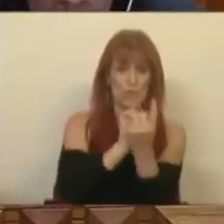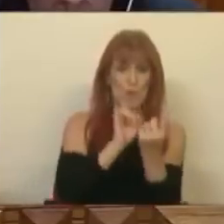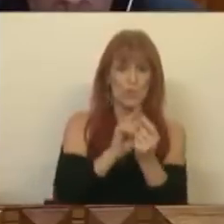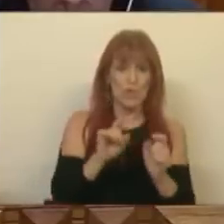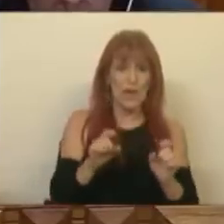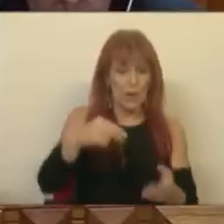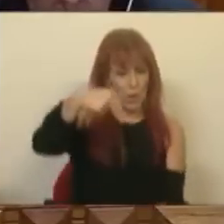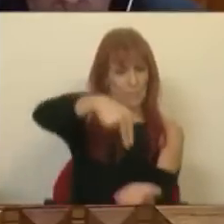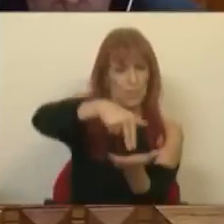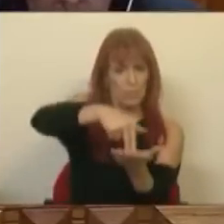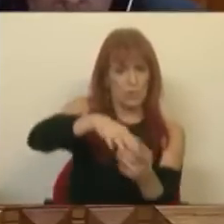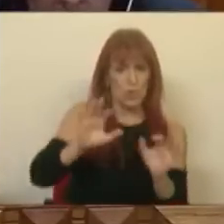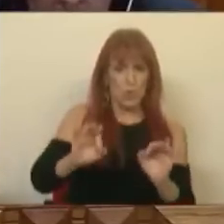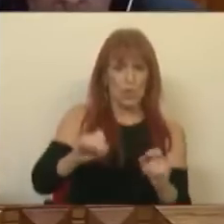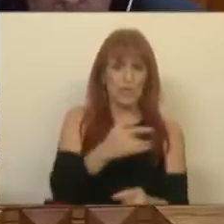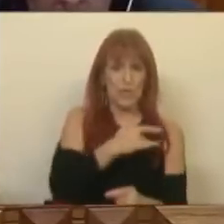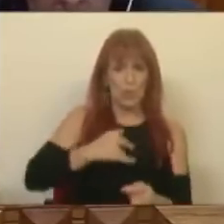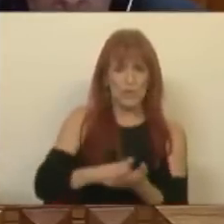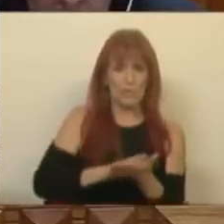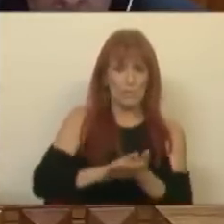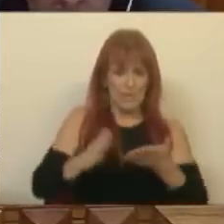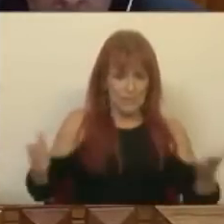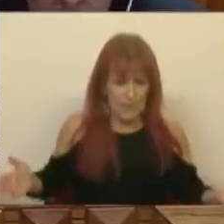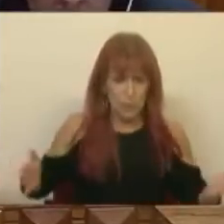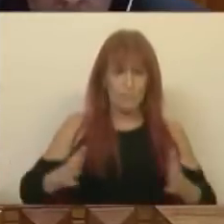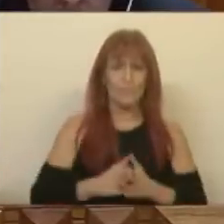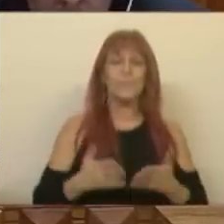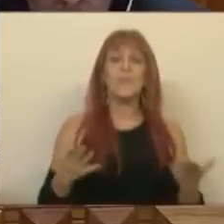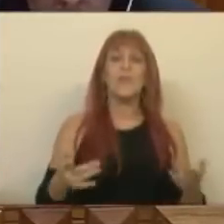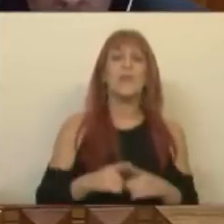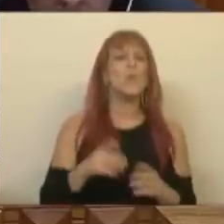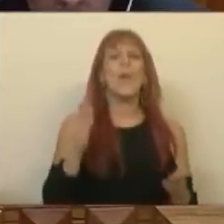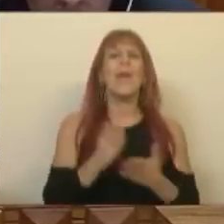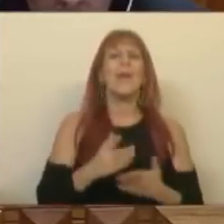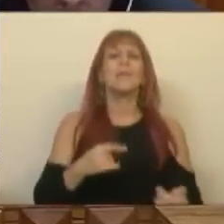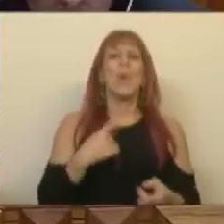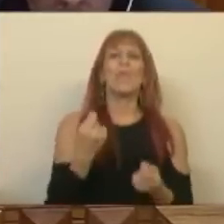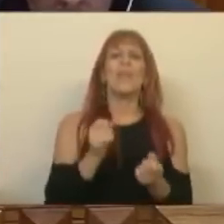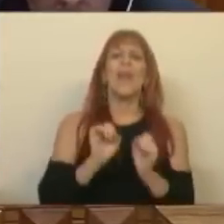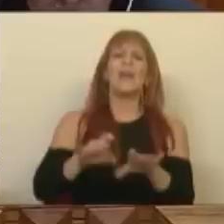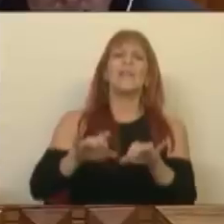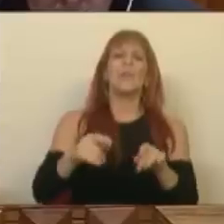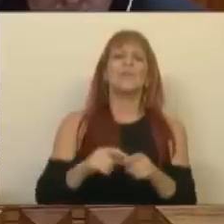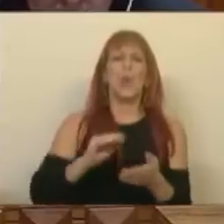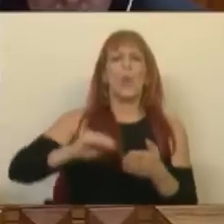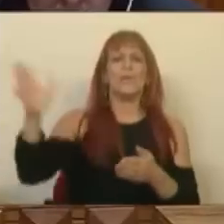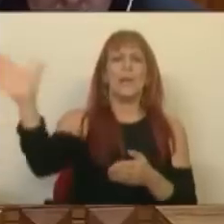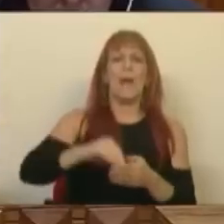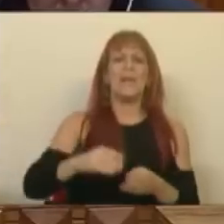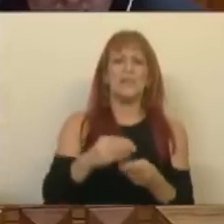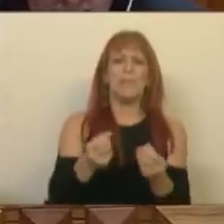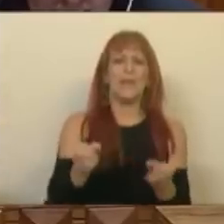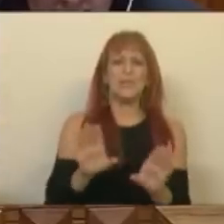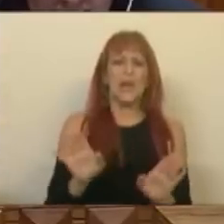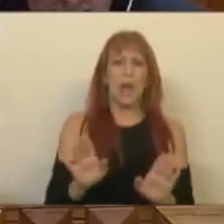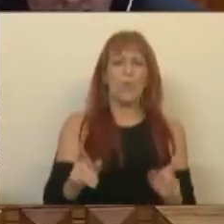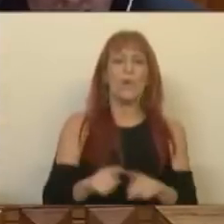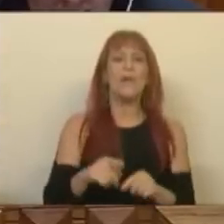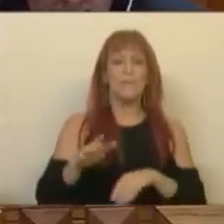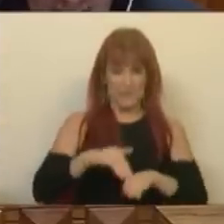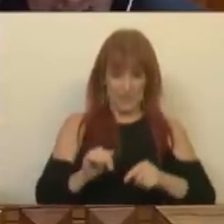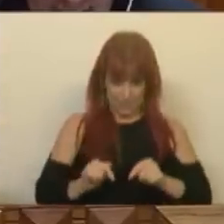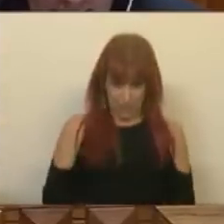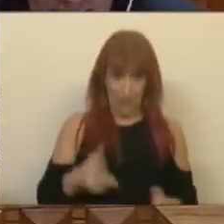presenciais nos cuidados de saúde primários não basta por dinheiro nem basta contratar mais meios e por isso